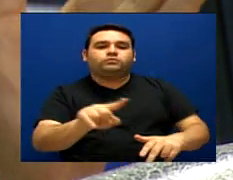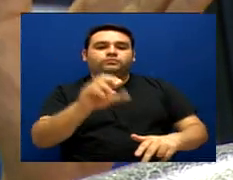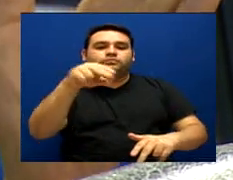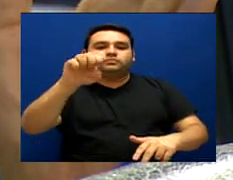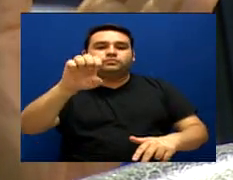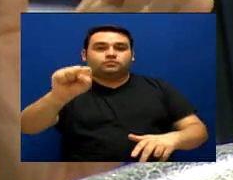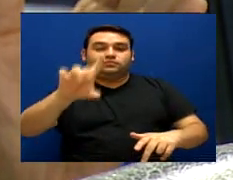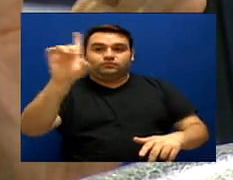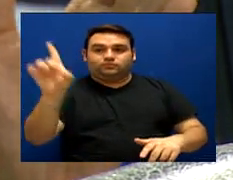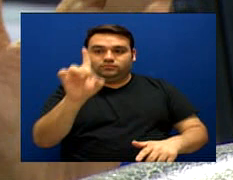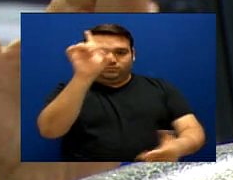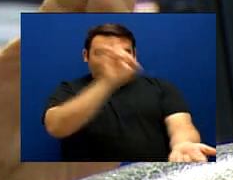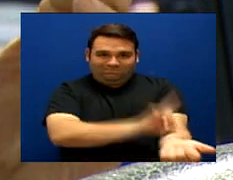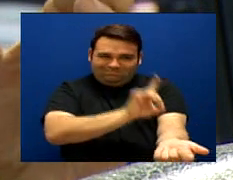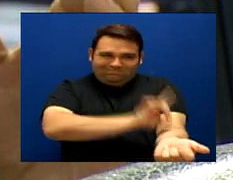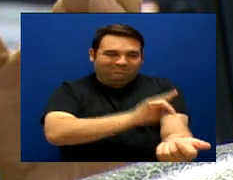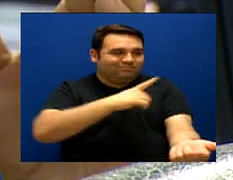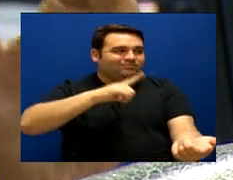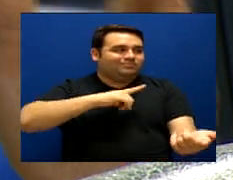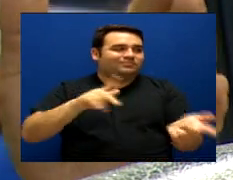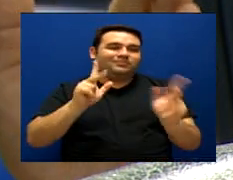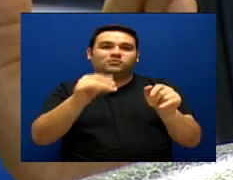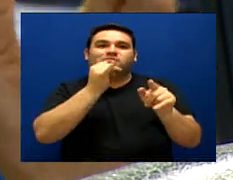na parte de dengue.